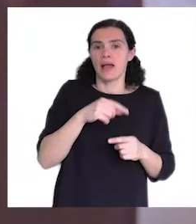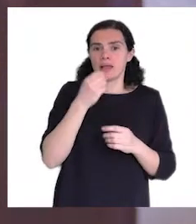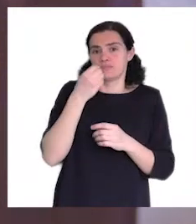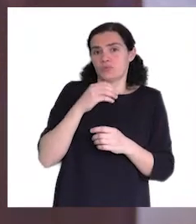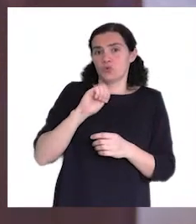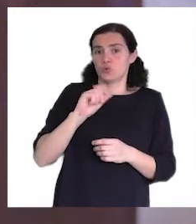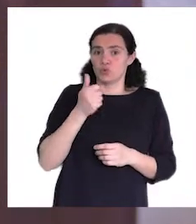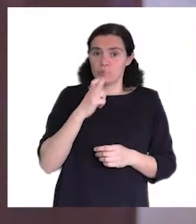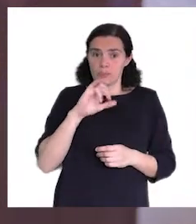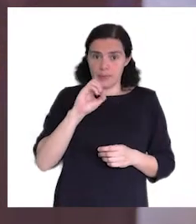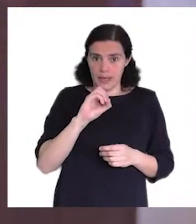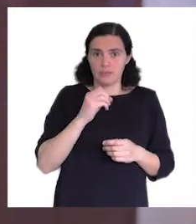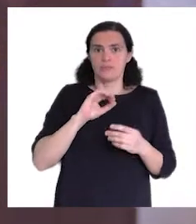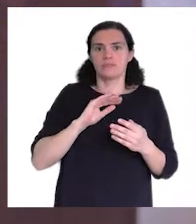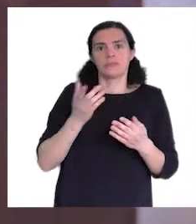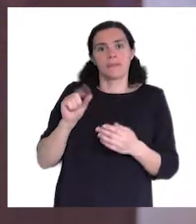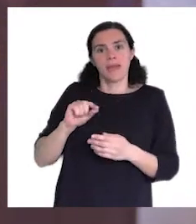o sobreiro à oliveira